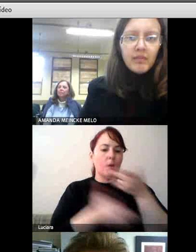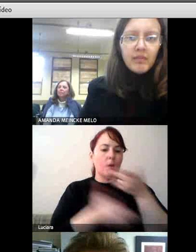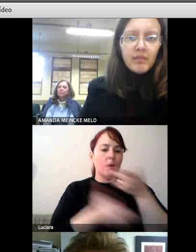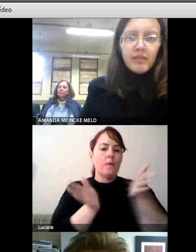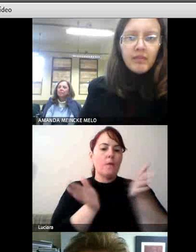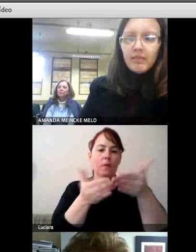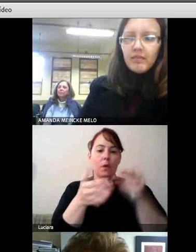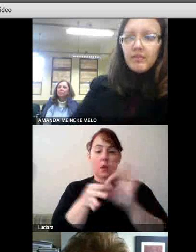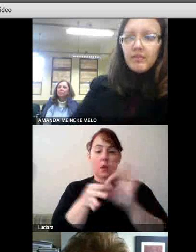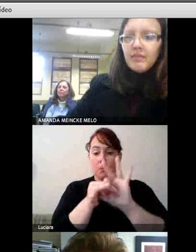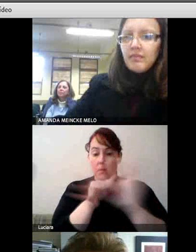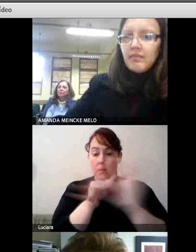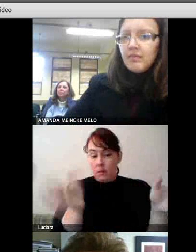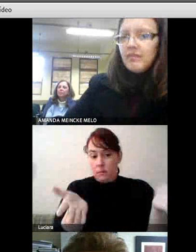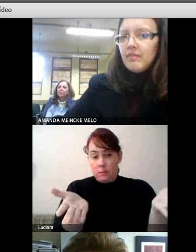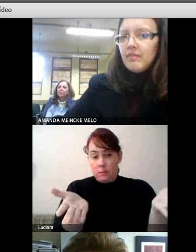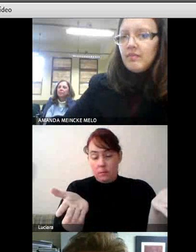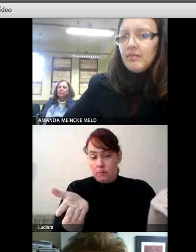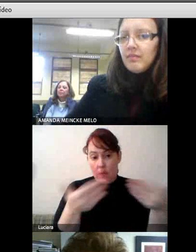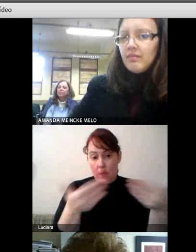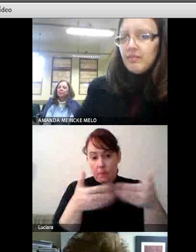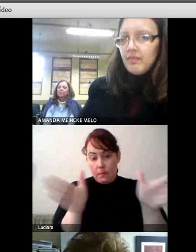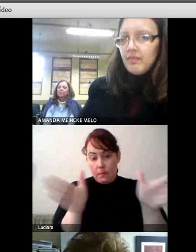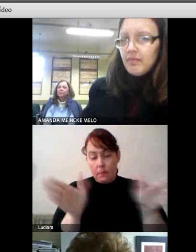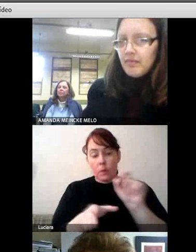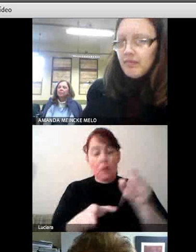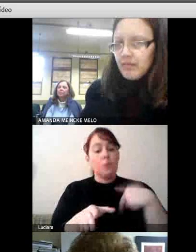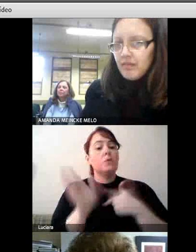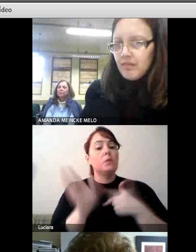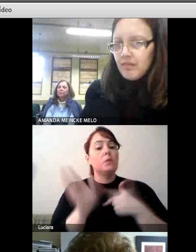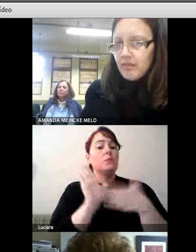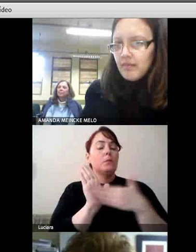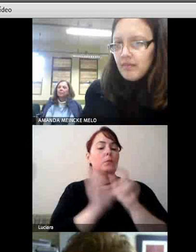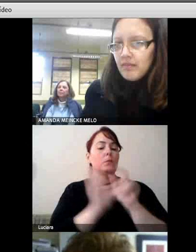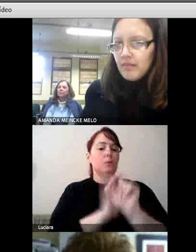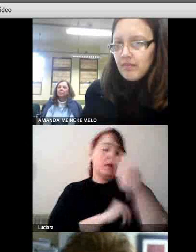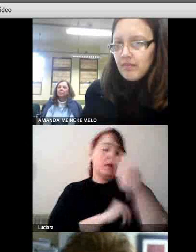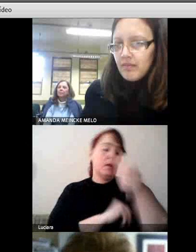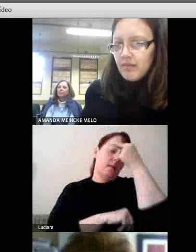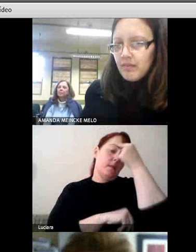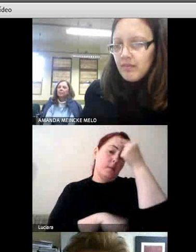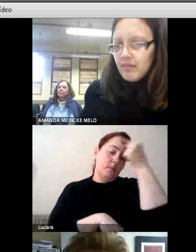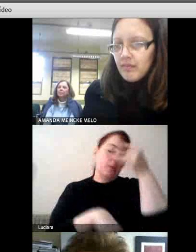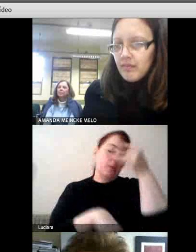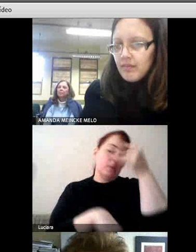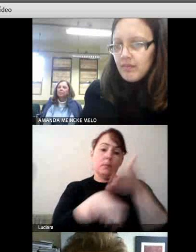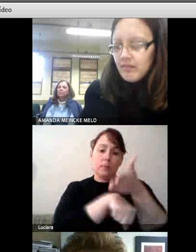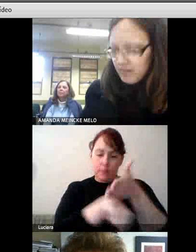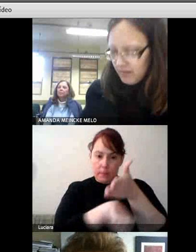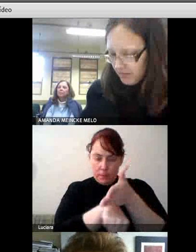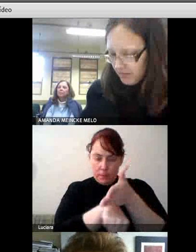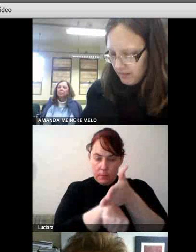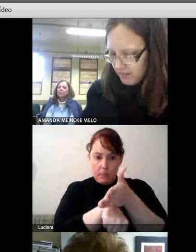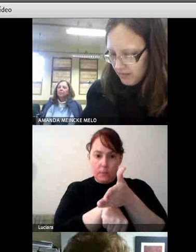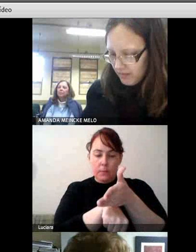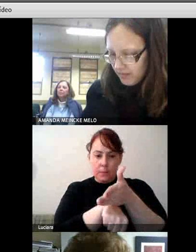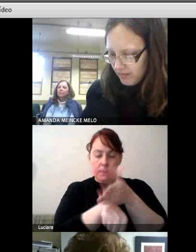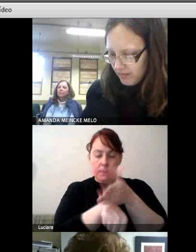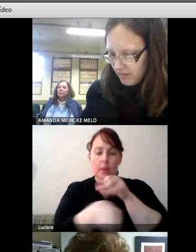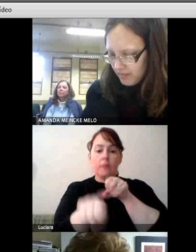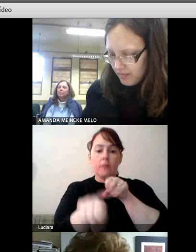aberta para quem quiser. Por quê? Isso sempre está aberto, se pode qualquer um. Mas, quando a gente